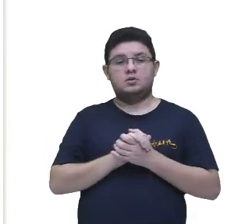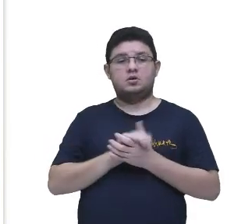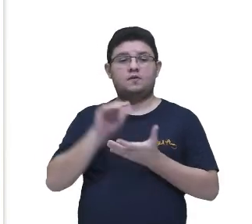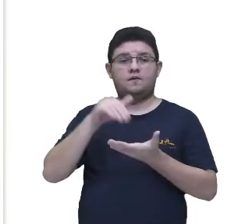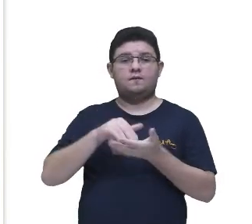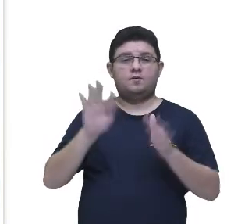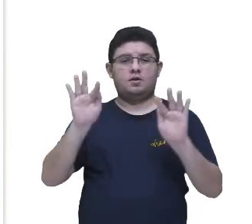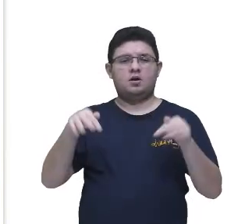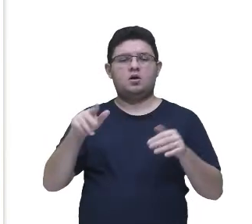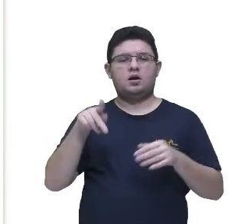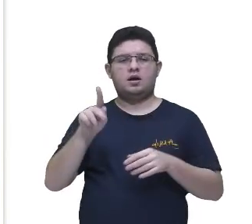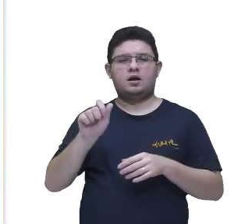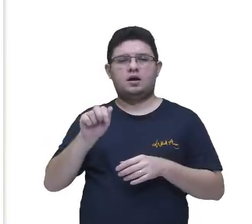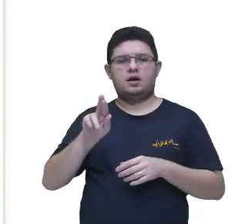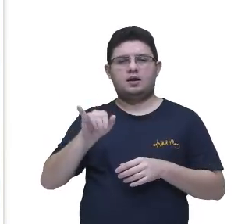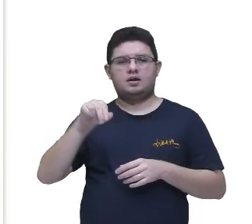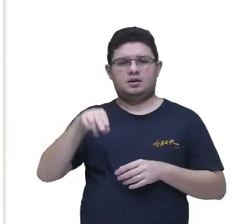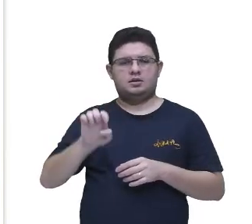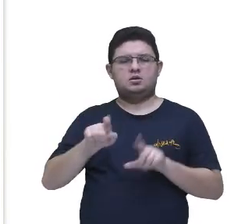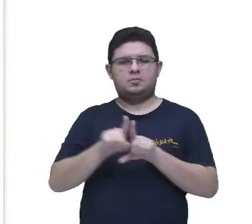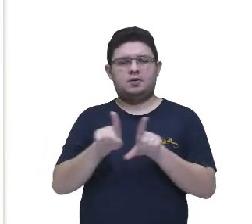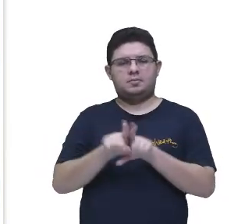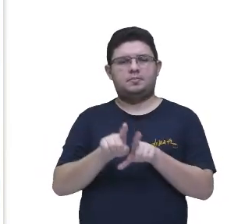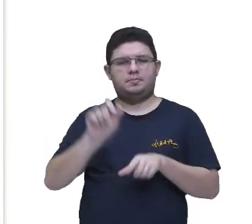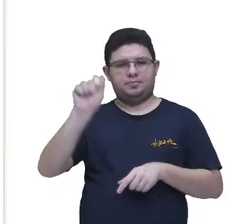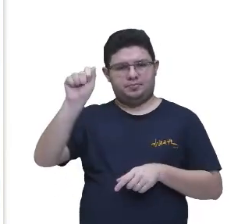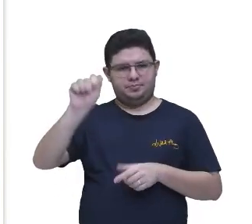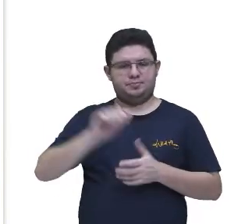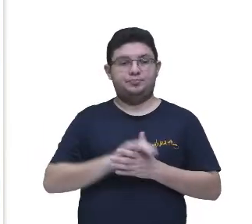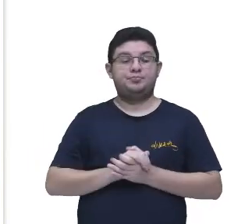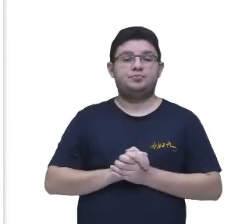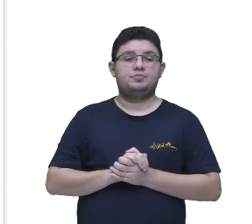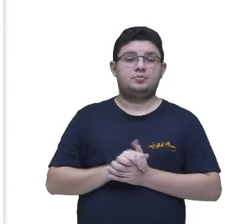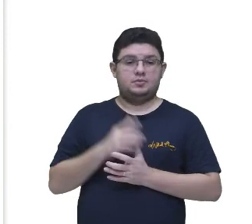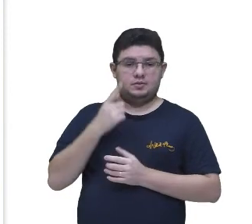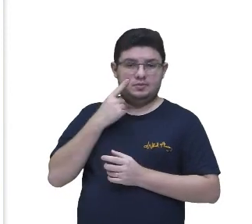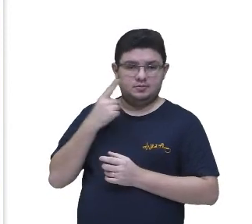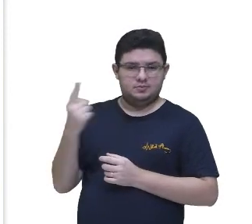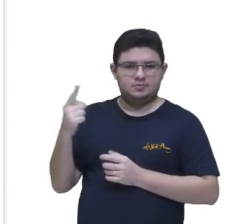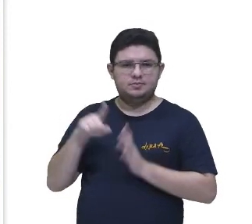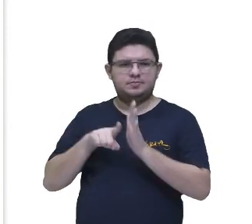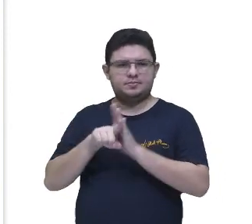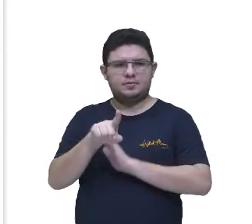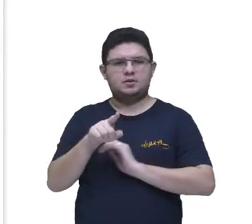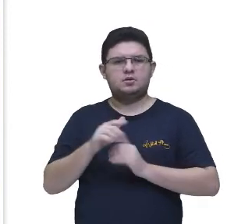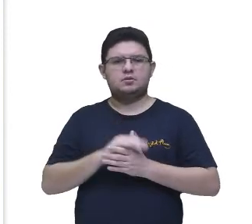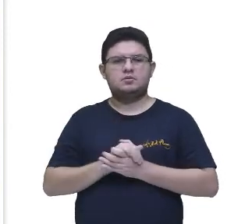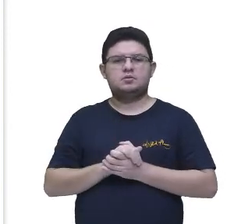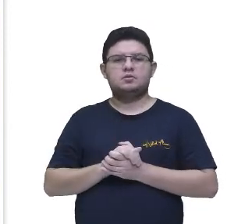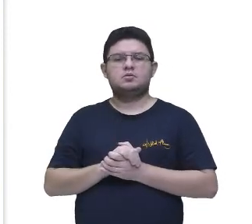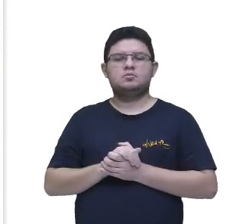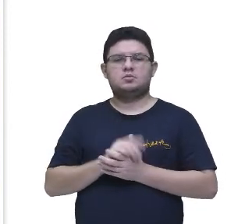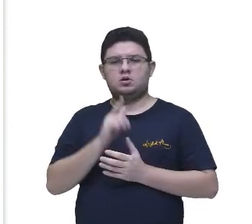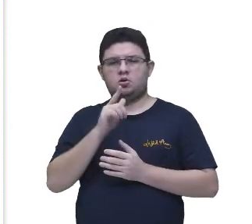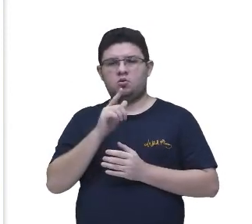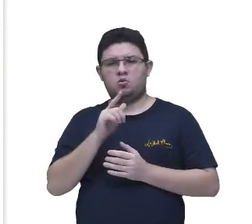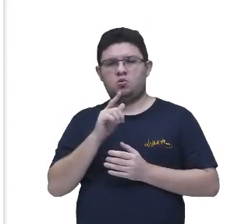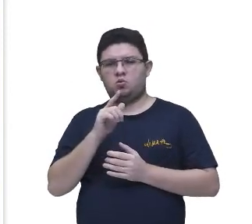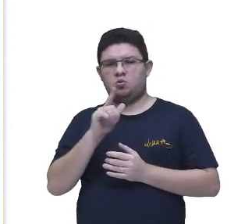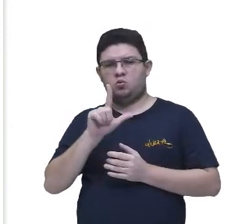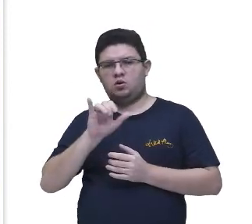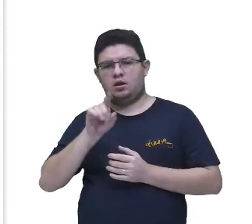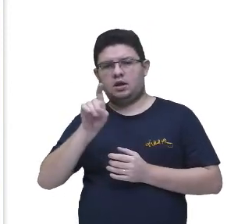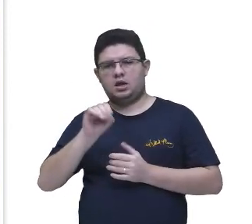foi da Karine também na letra A. Vamos seguir então lá para a nossa questão. A gente tem que o lixo urbano é responsável por